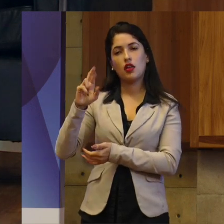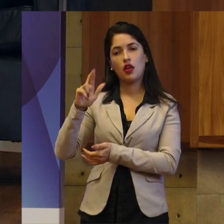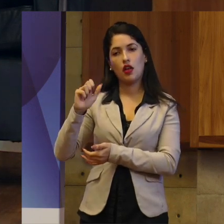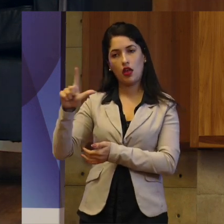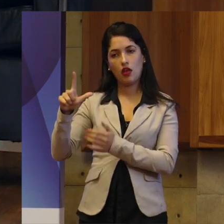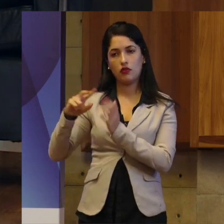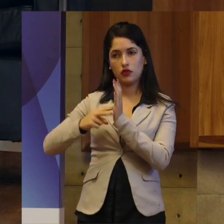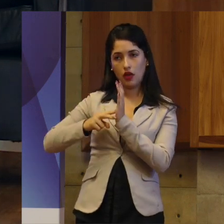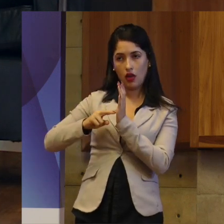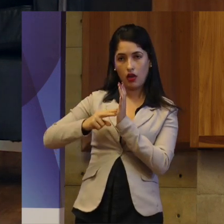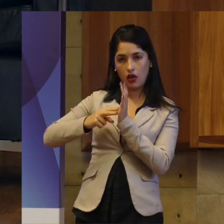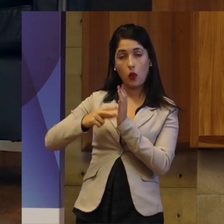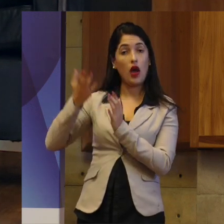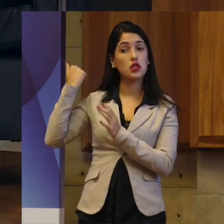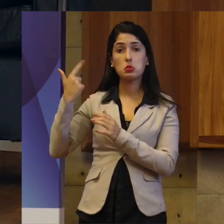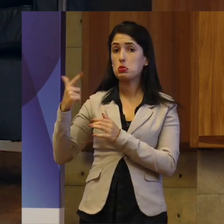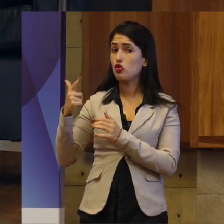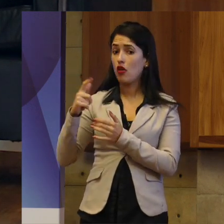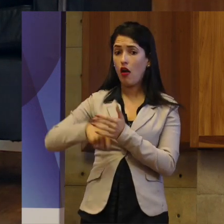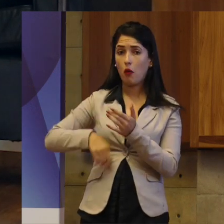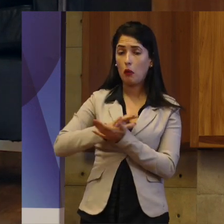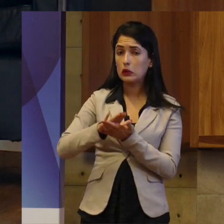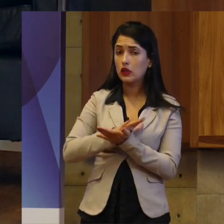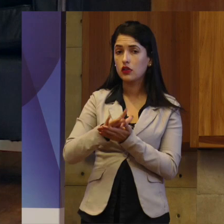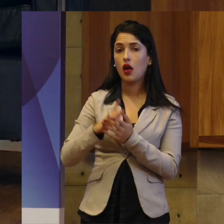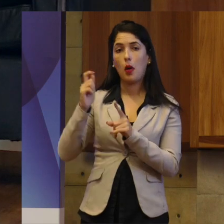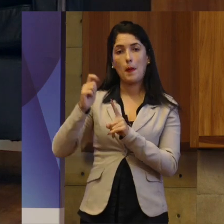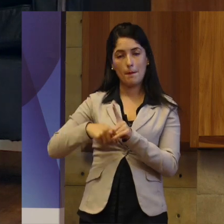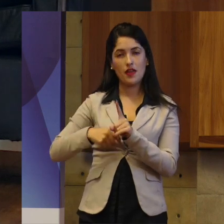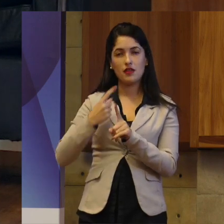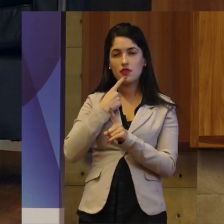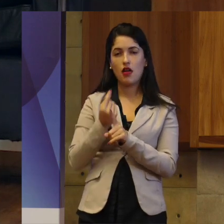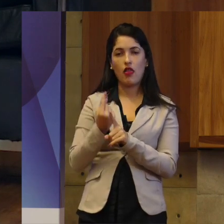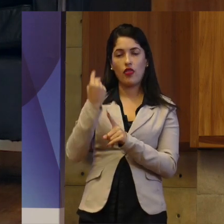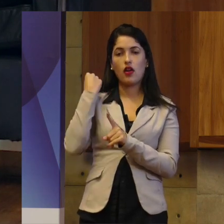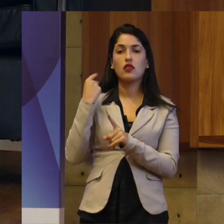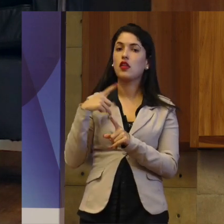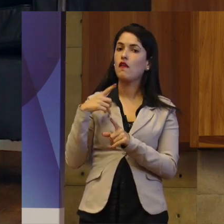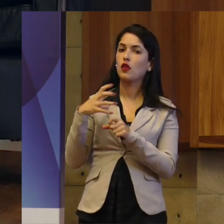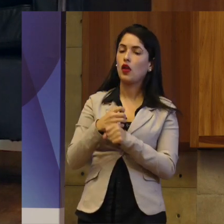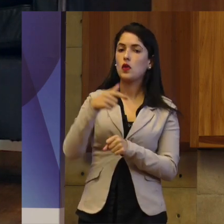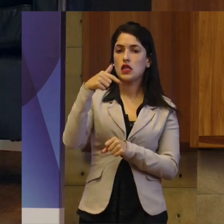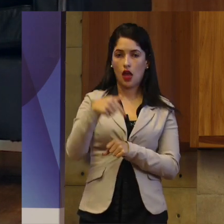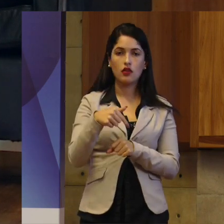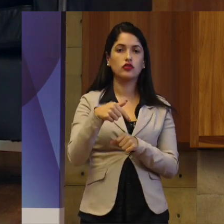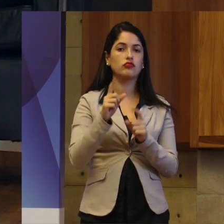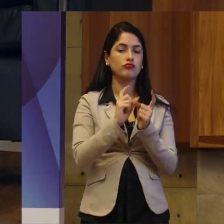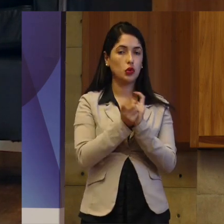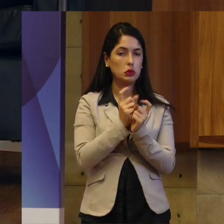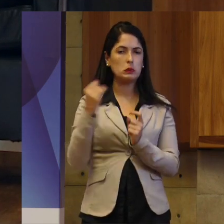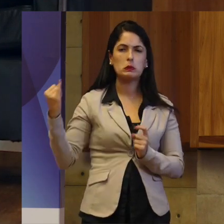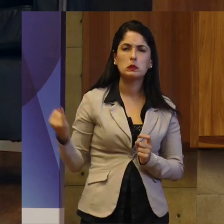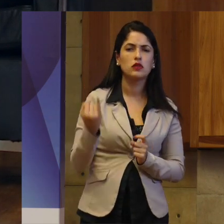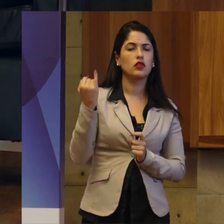então. Nós tivemos, agora, há um mês atrás, uma série de reuniões importantíssimas com a Suécia